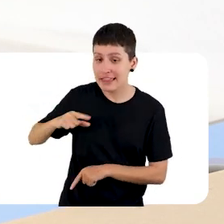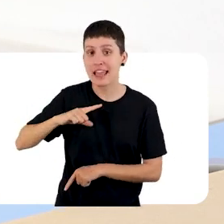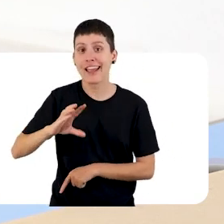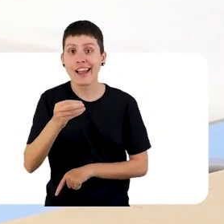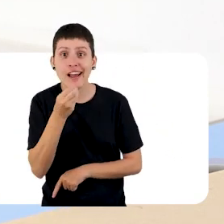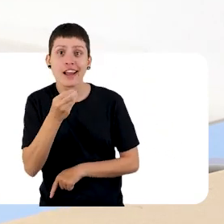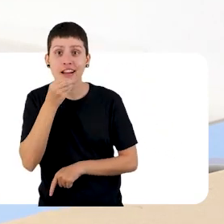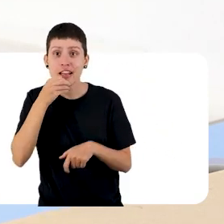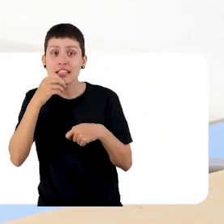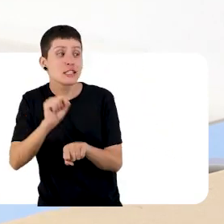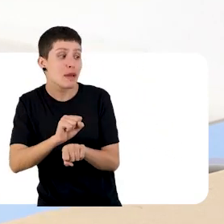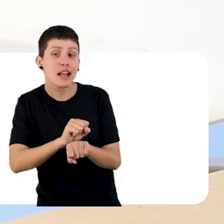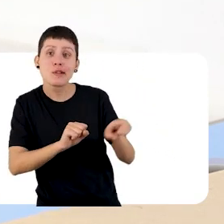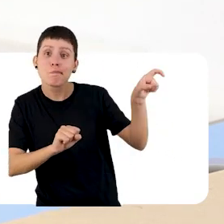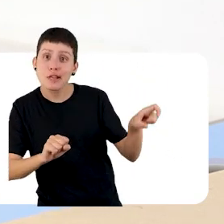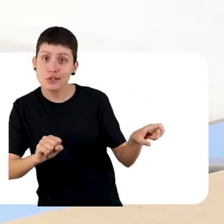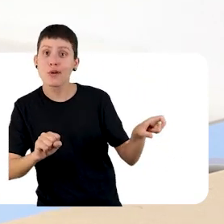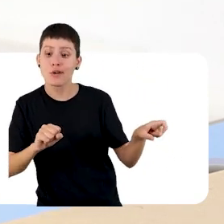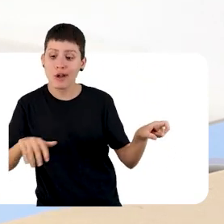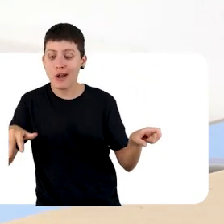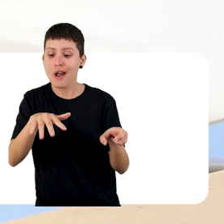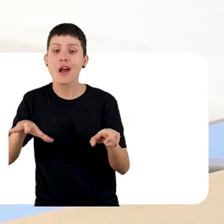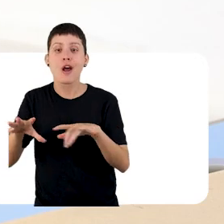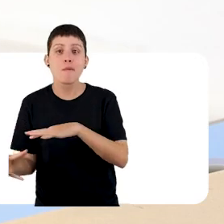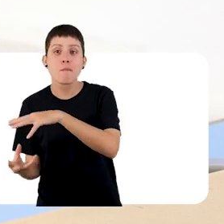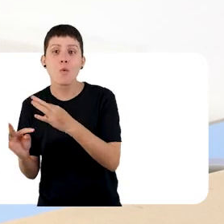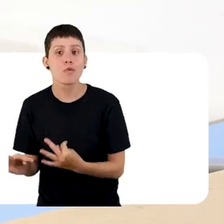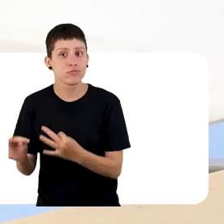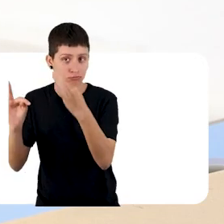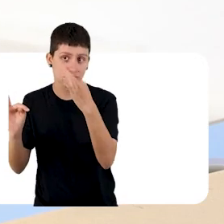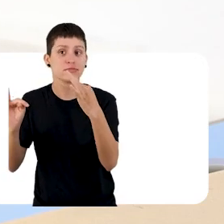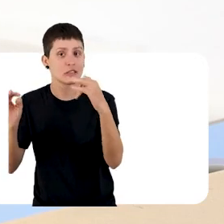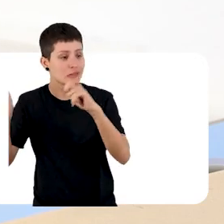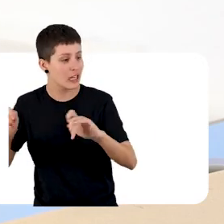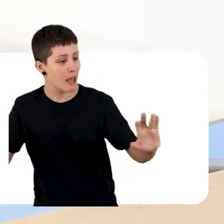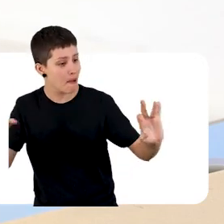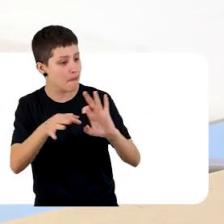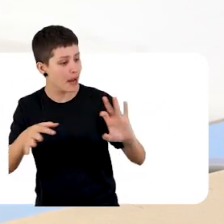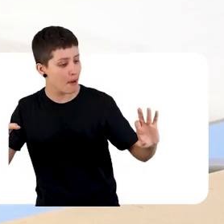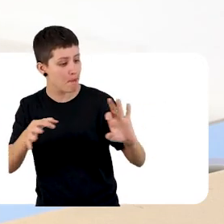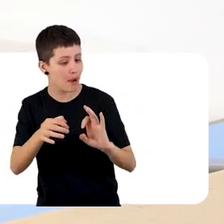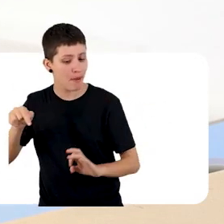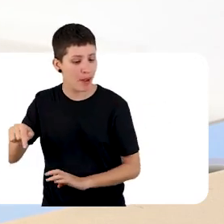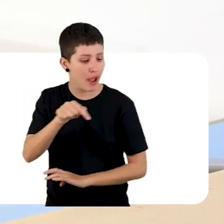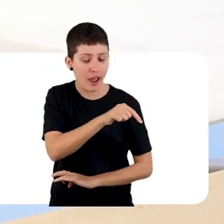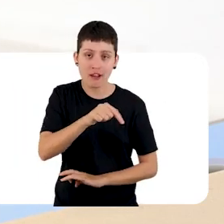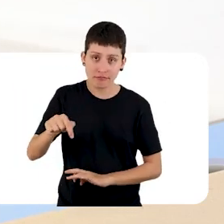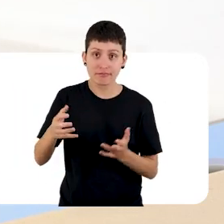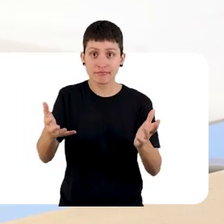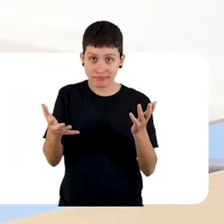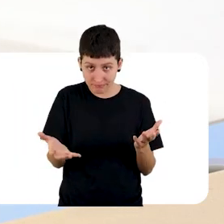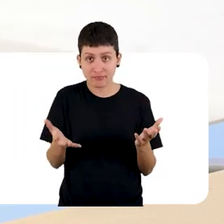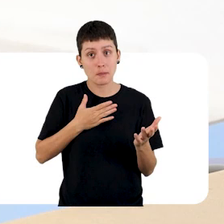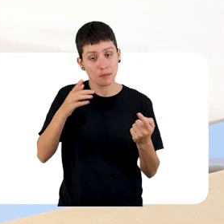que é o mundo da tecnologia, que está com falta de mão de obra qualificada. Então, meu objetivo é